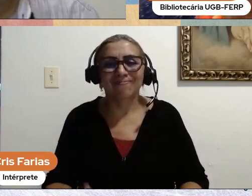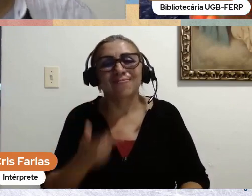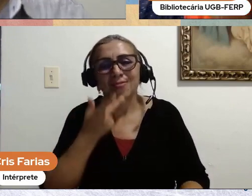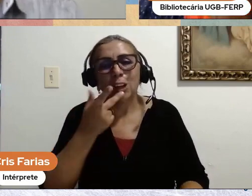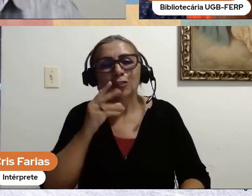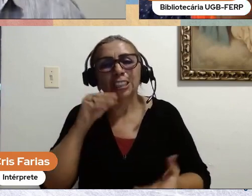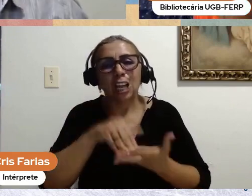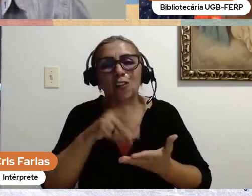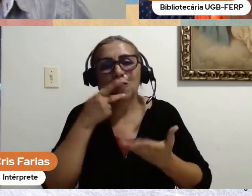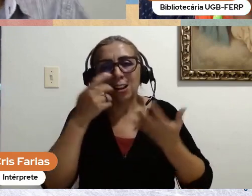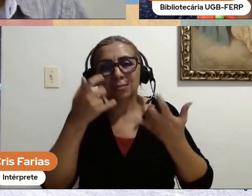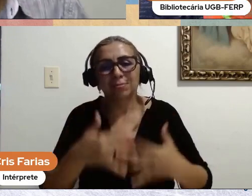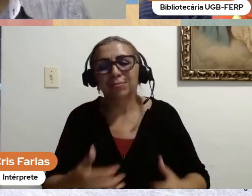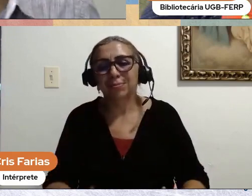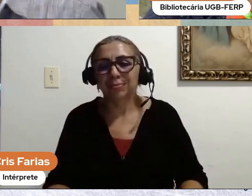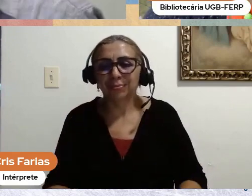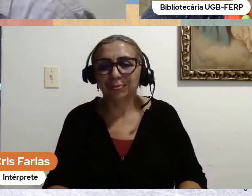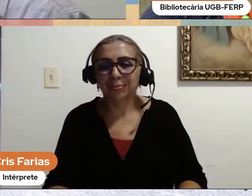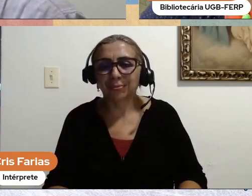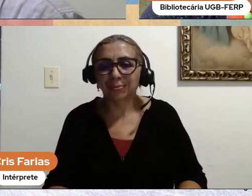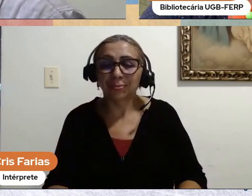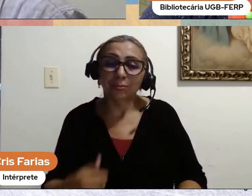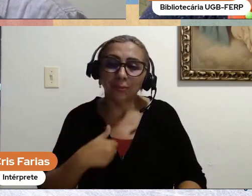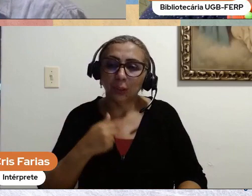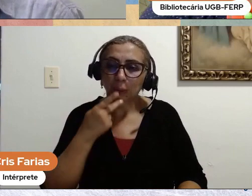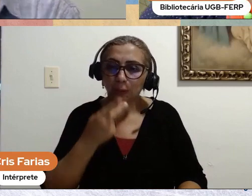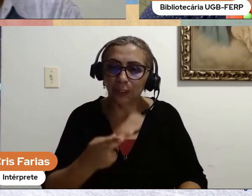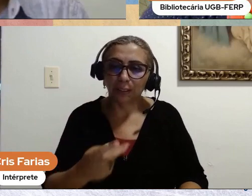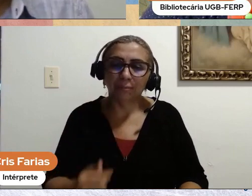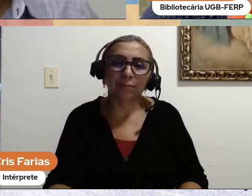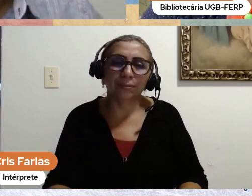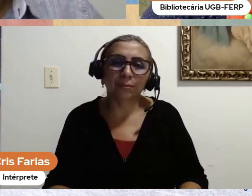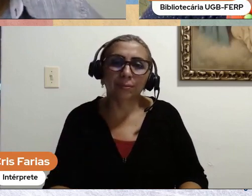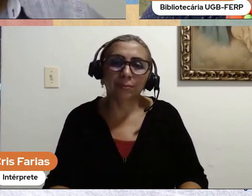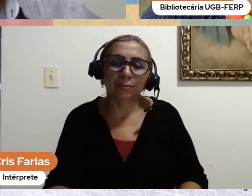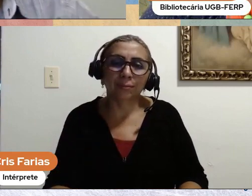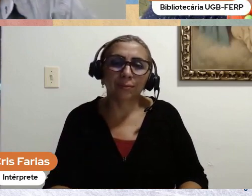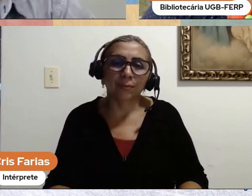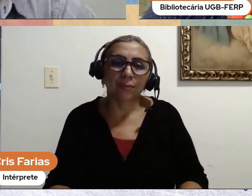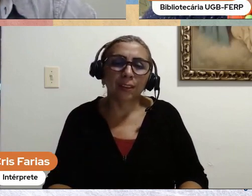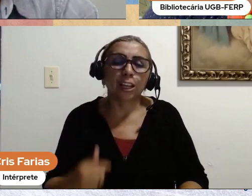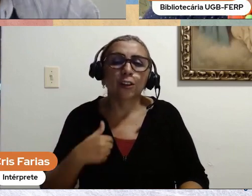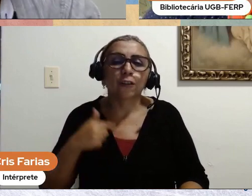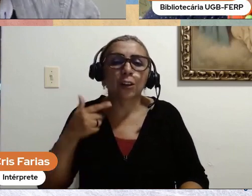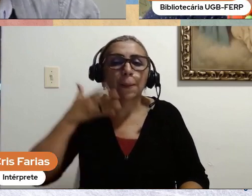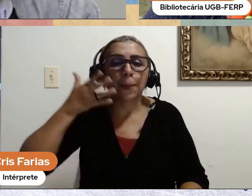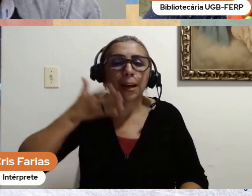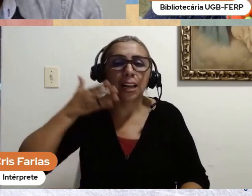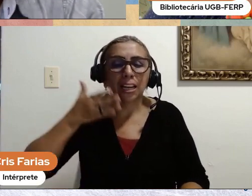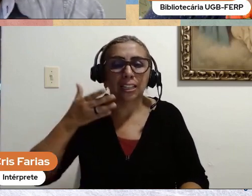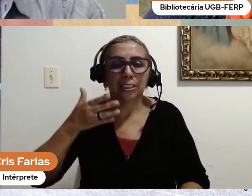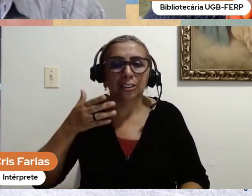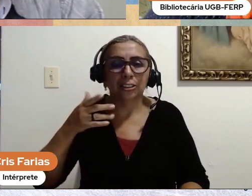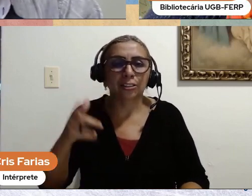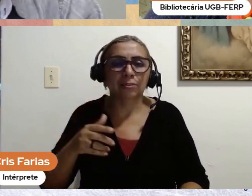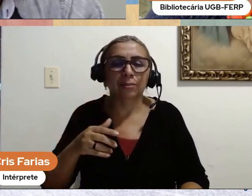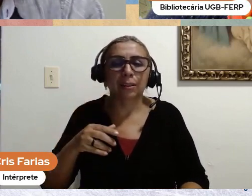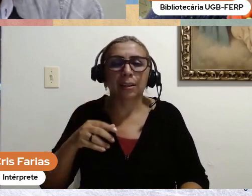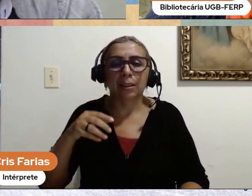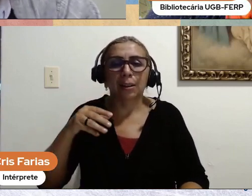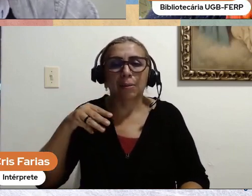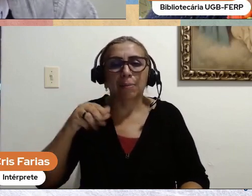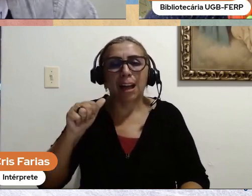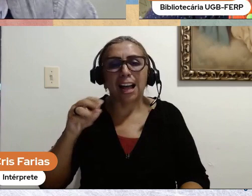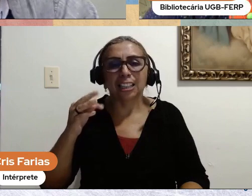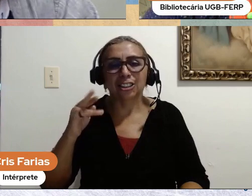obrigada. Então, como eu falo, e eu ouvi de uma palestra do professor Carlos Alberto Martins, eu deixo aqui meu beijo